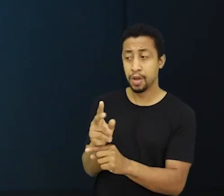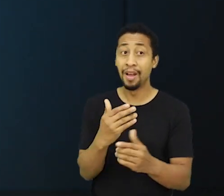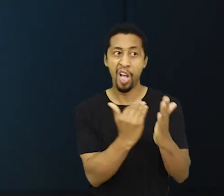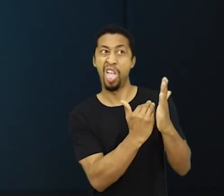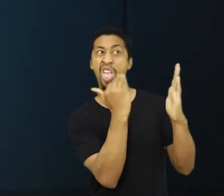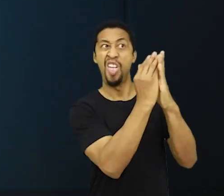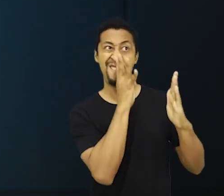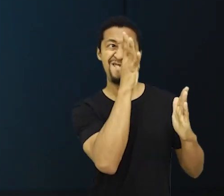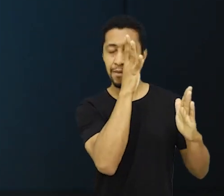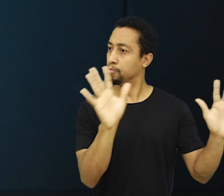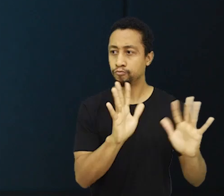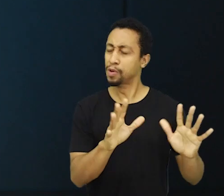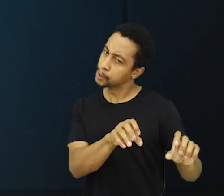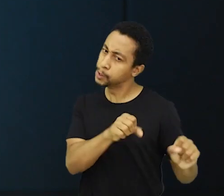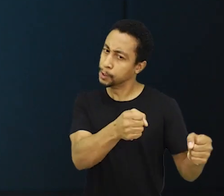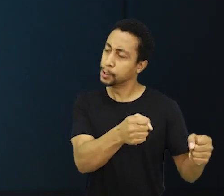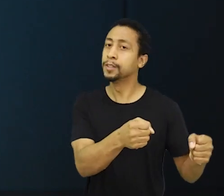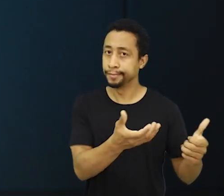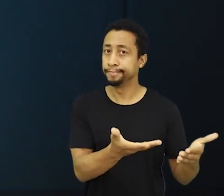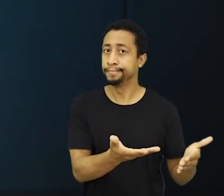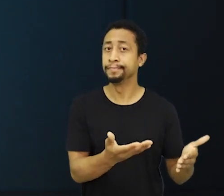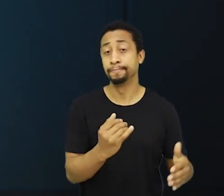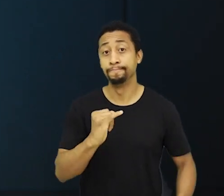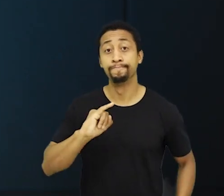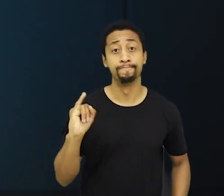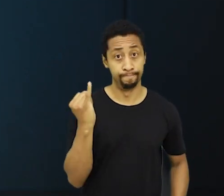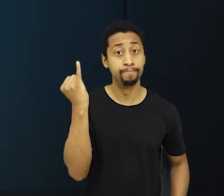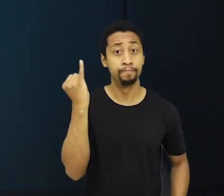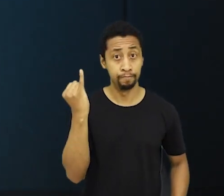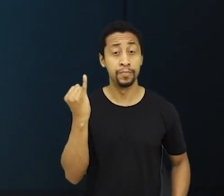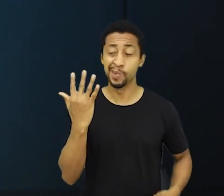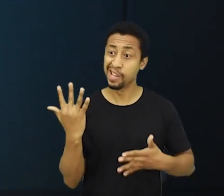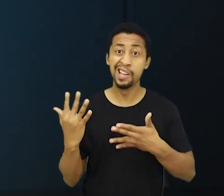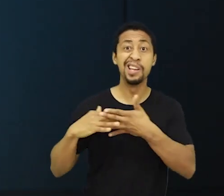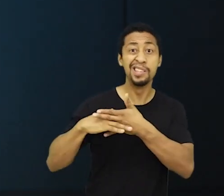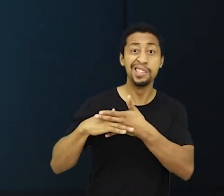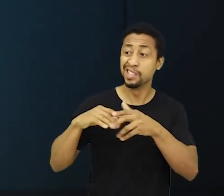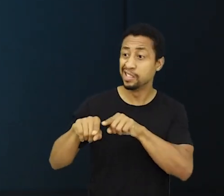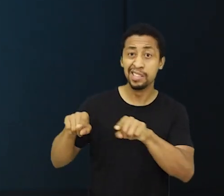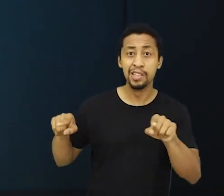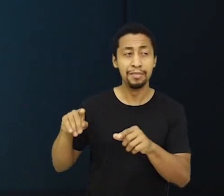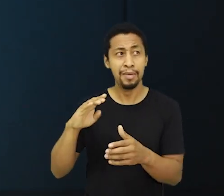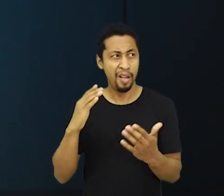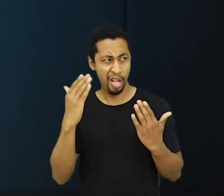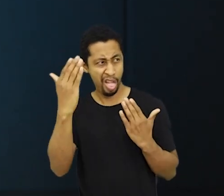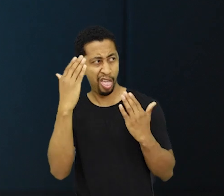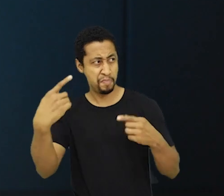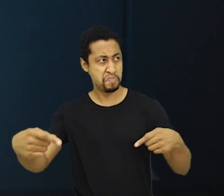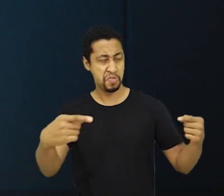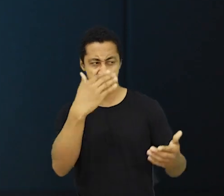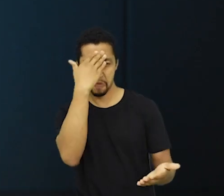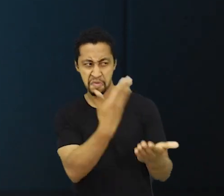tipos. Isso é fundamental quando a cidadania não confia mais na política,